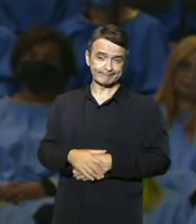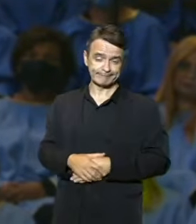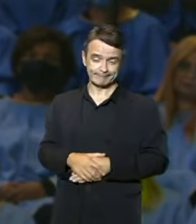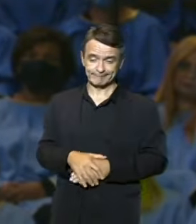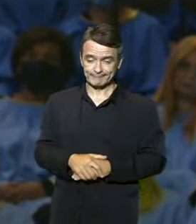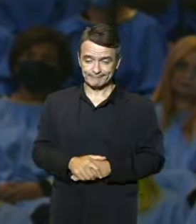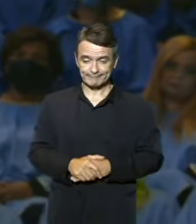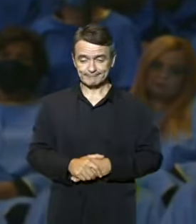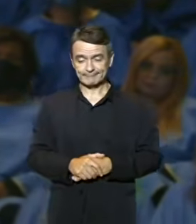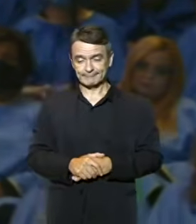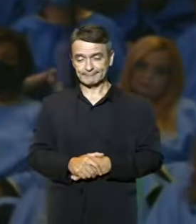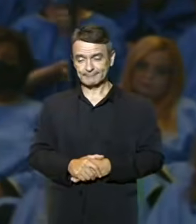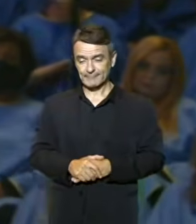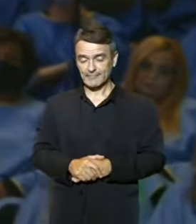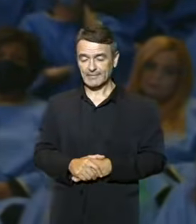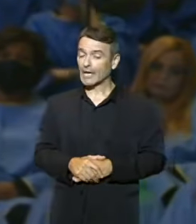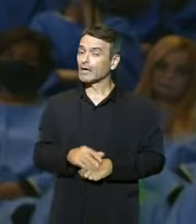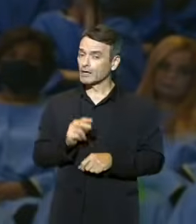Queridos,